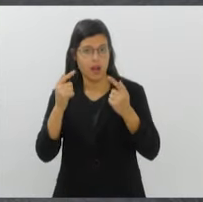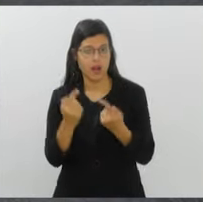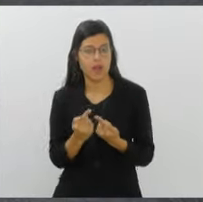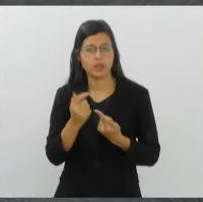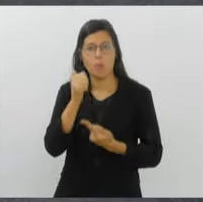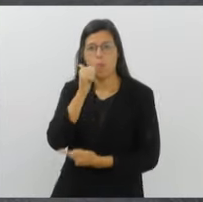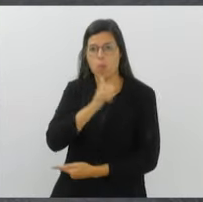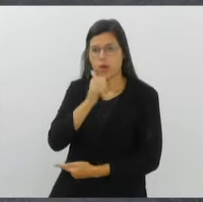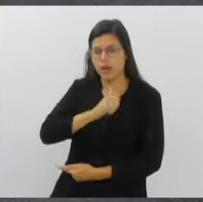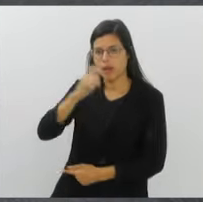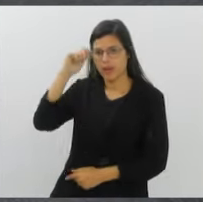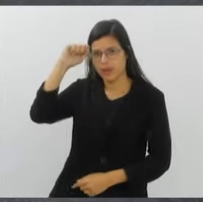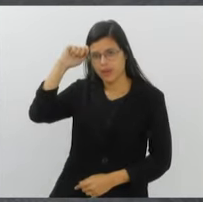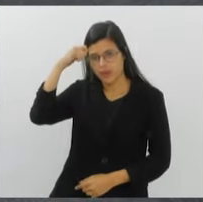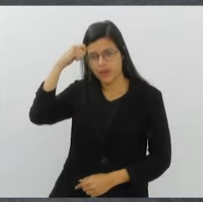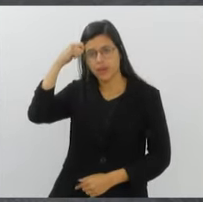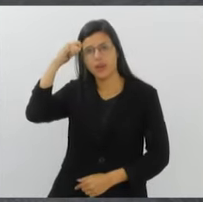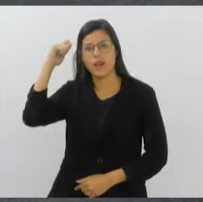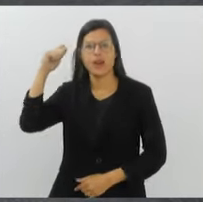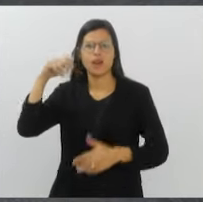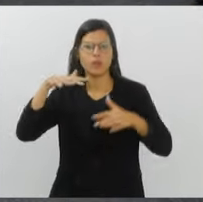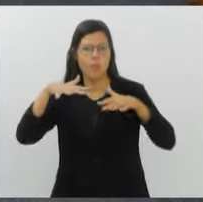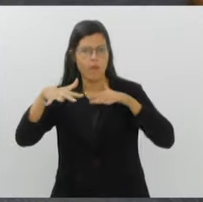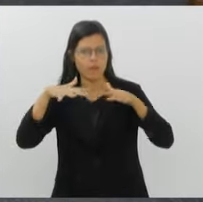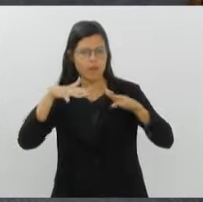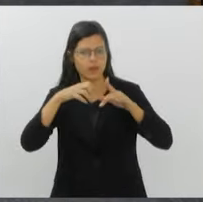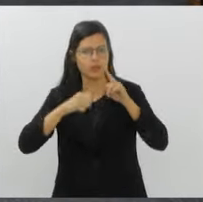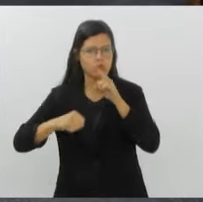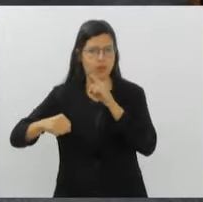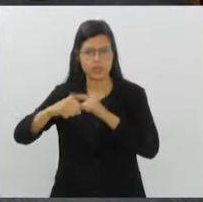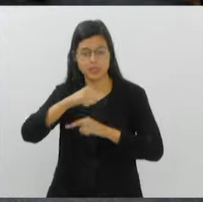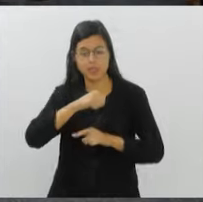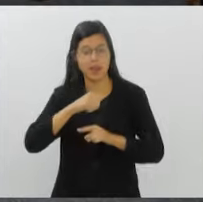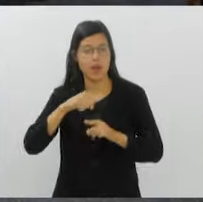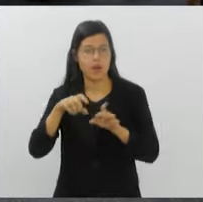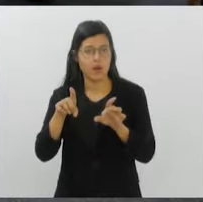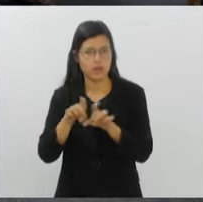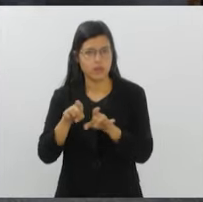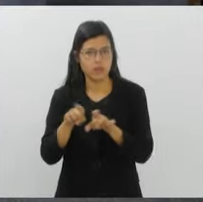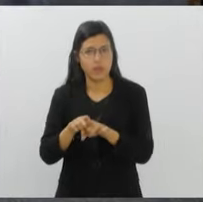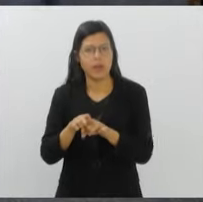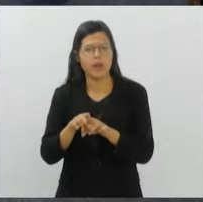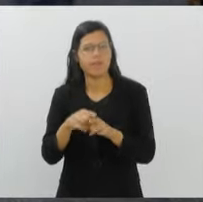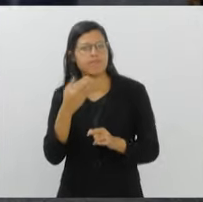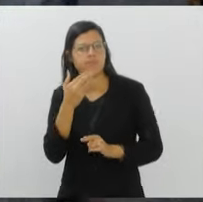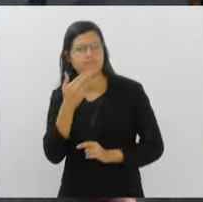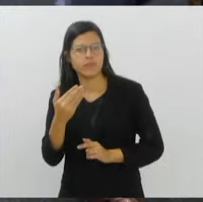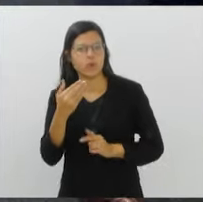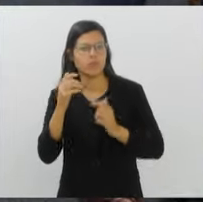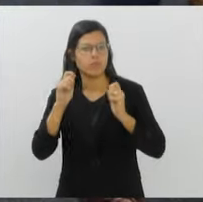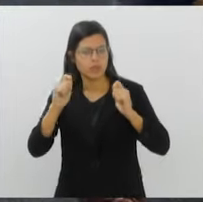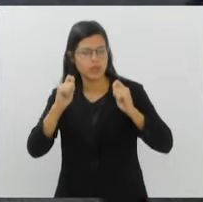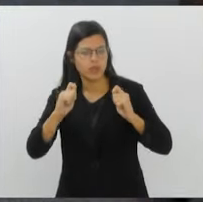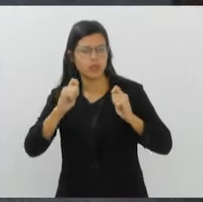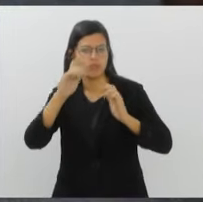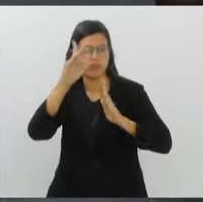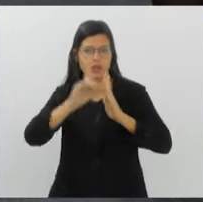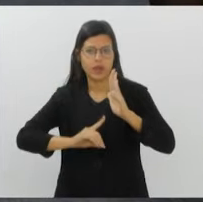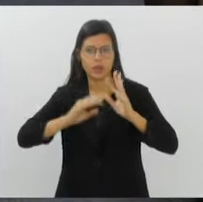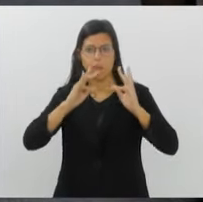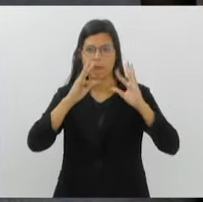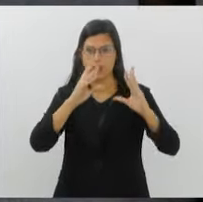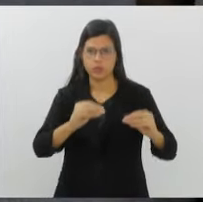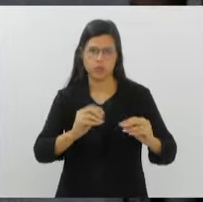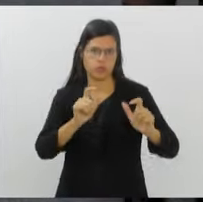mulheres negras vindas de movimentos sociais, de movimentos de reivindicação de direitos para todos, todas e